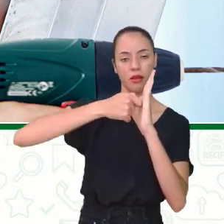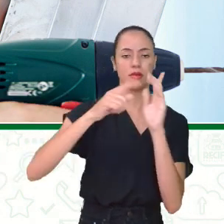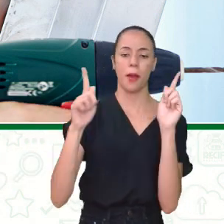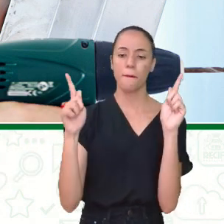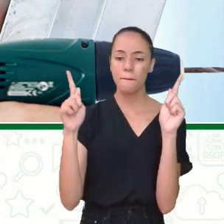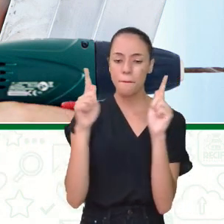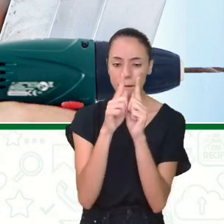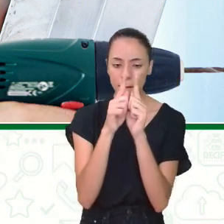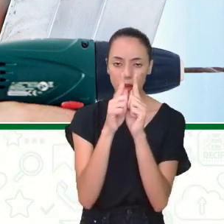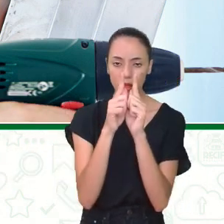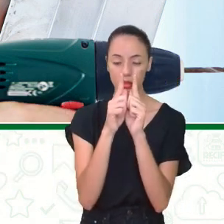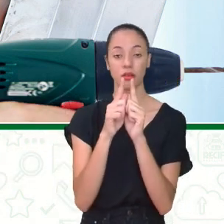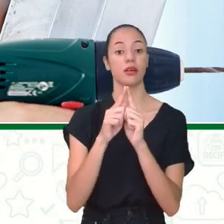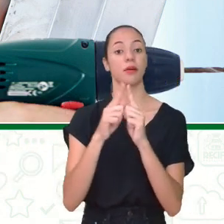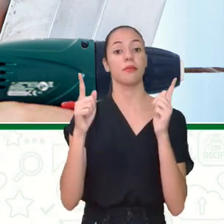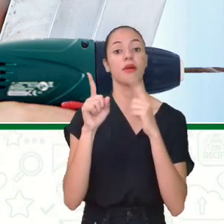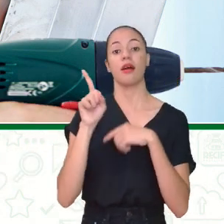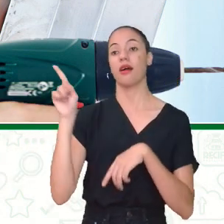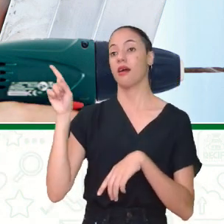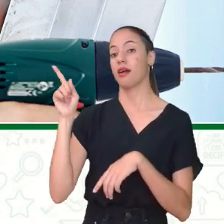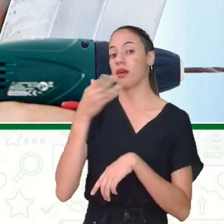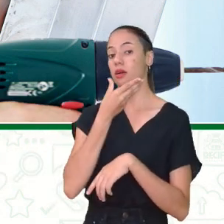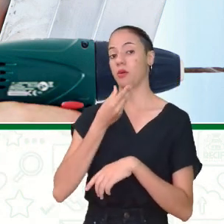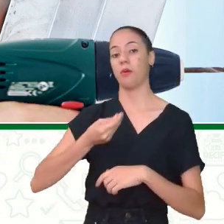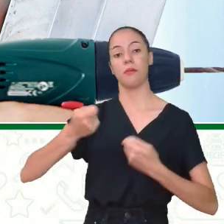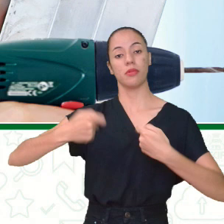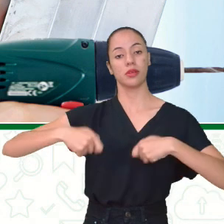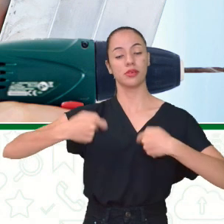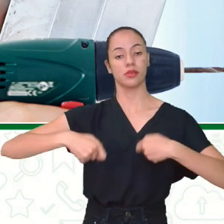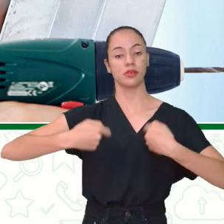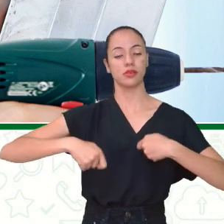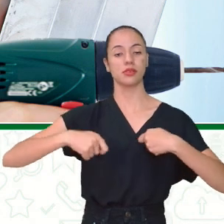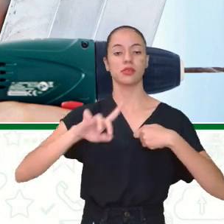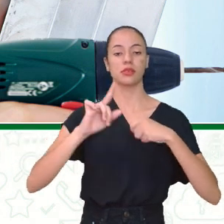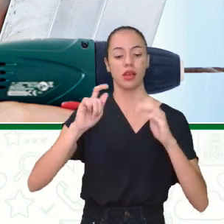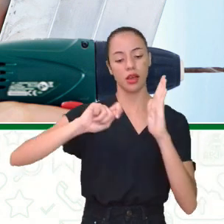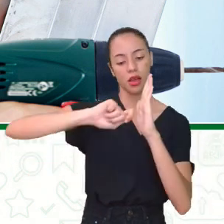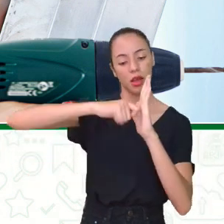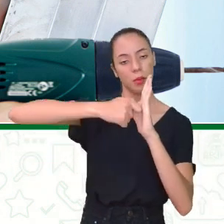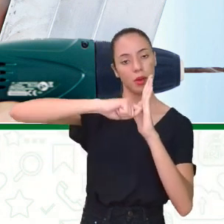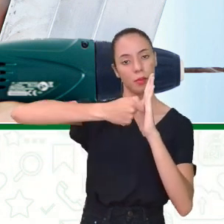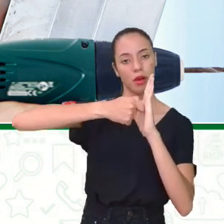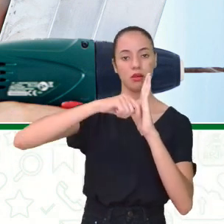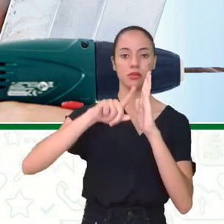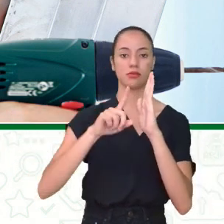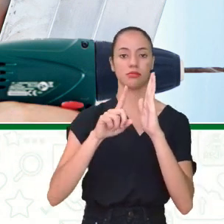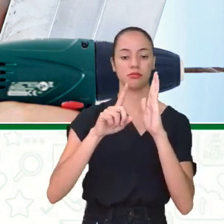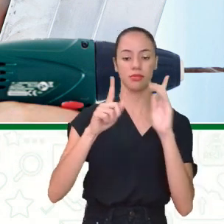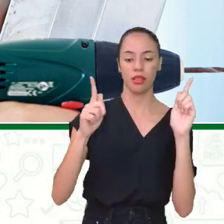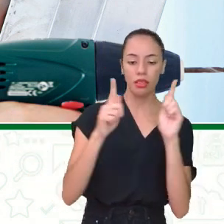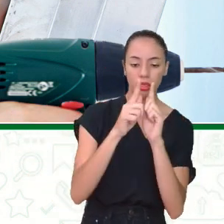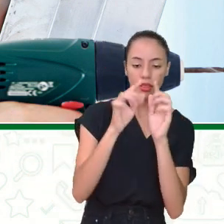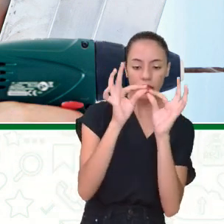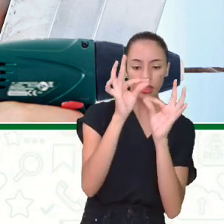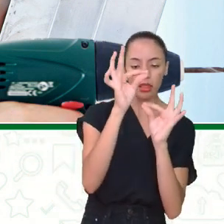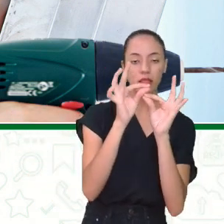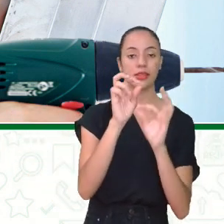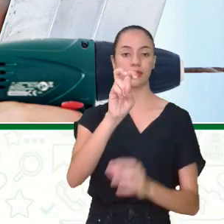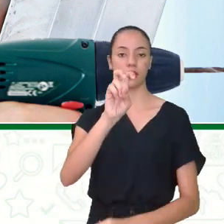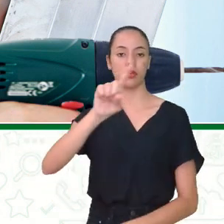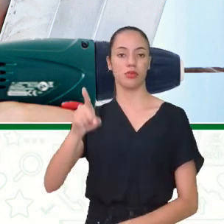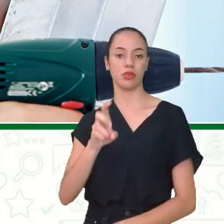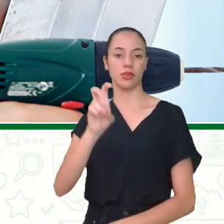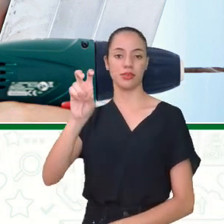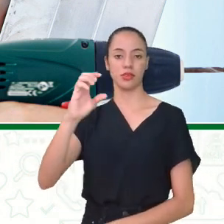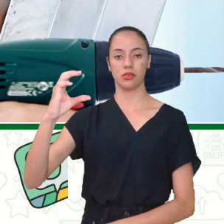menores, não é? Mas ele está precisando de um parafuso com 5,5, ou seja, 5,5 centímetros.